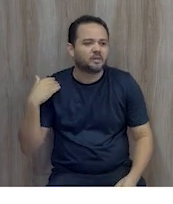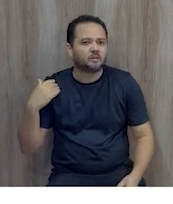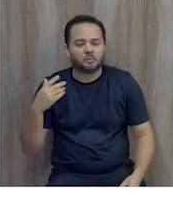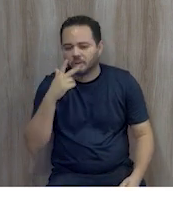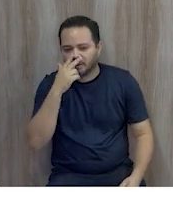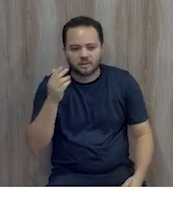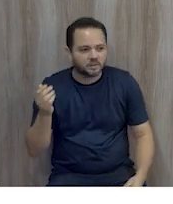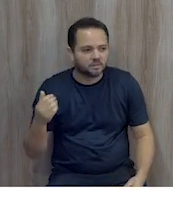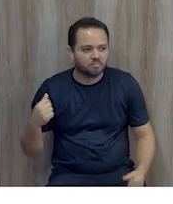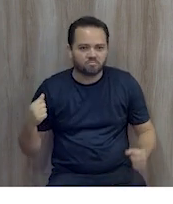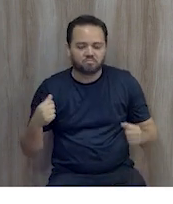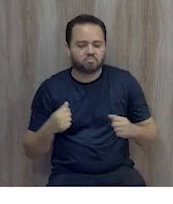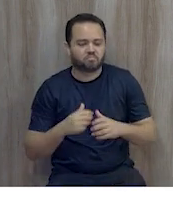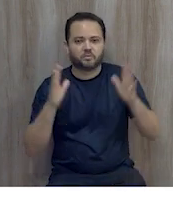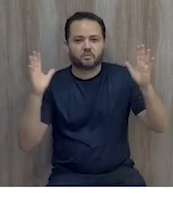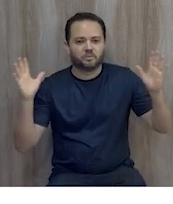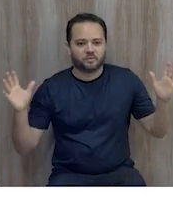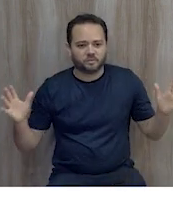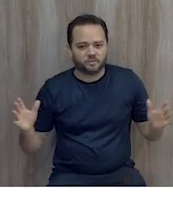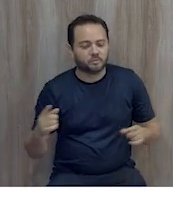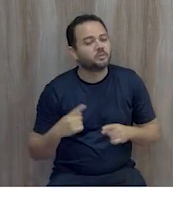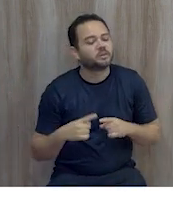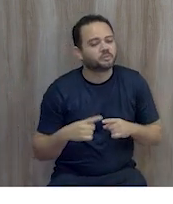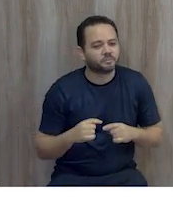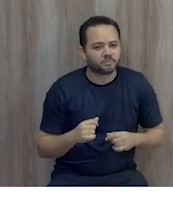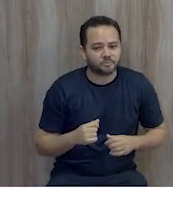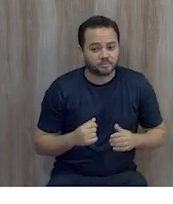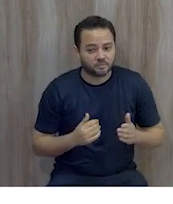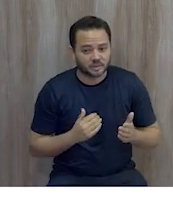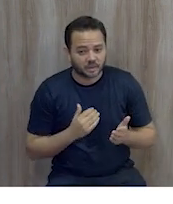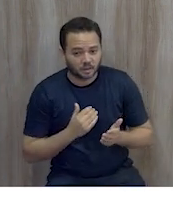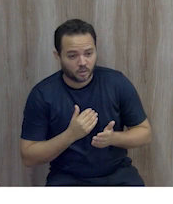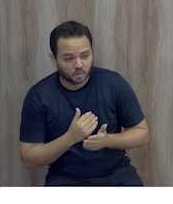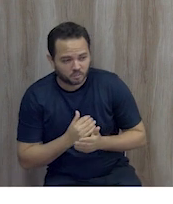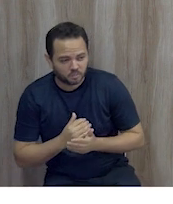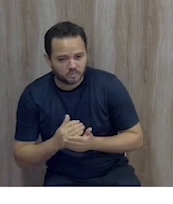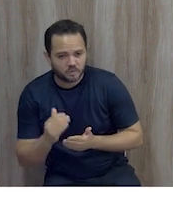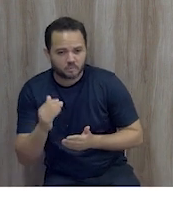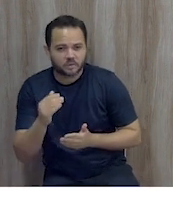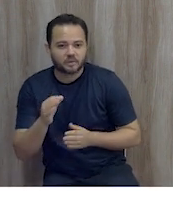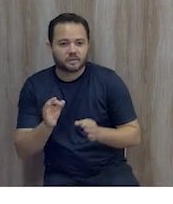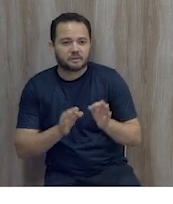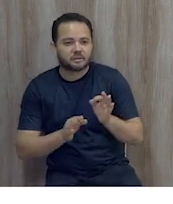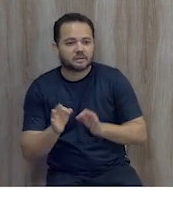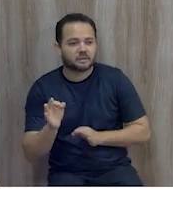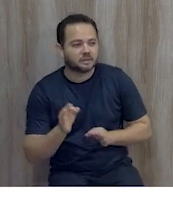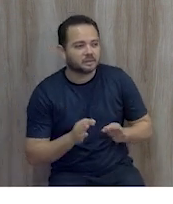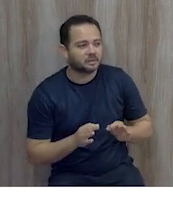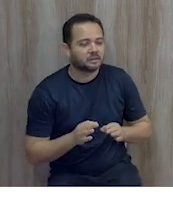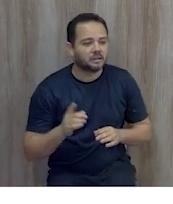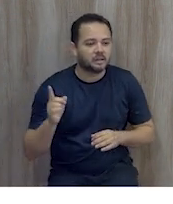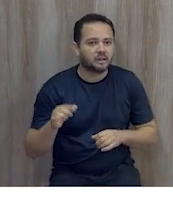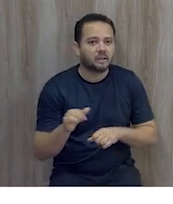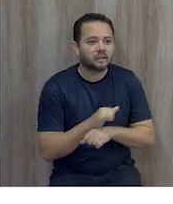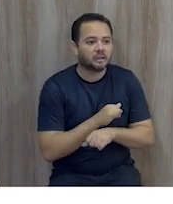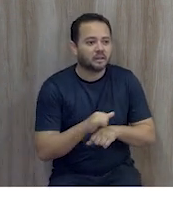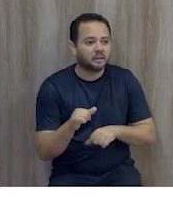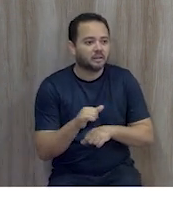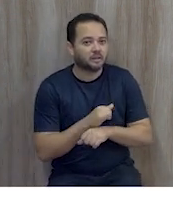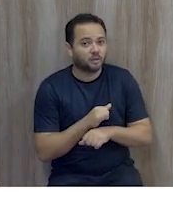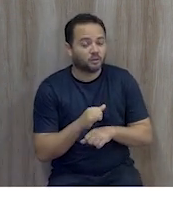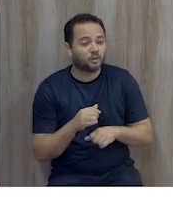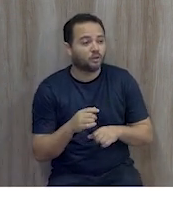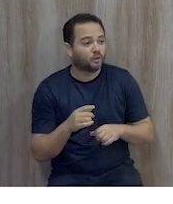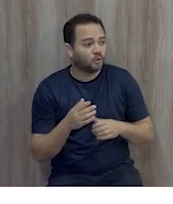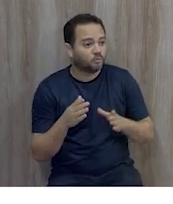agora? Porque no início, quando essa técnica foi preconizada, é uma técnica onde a gente abre